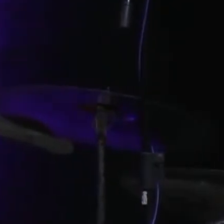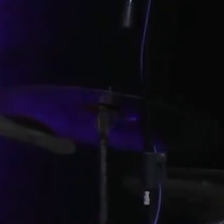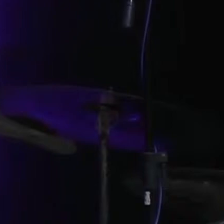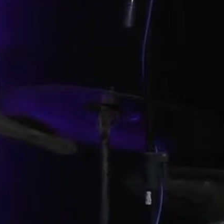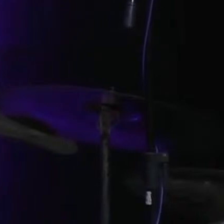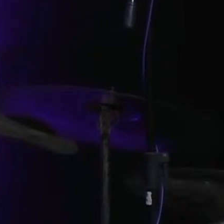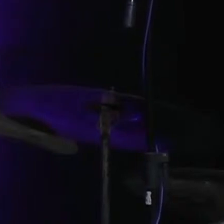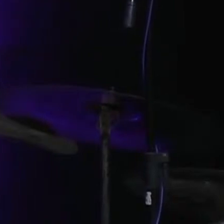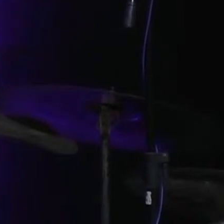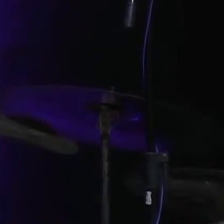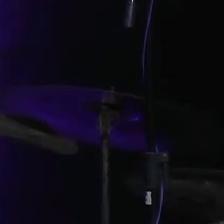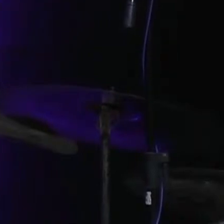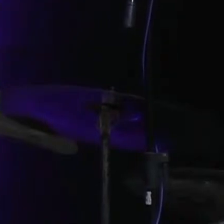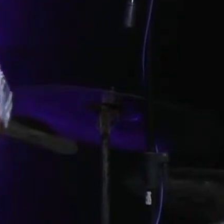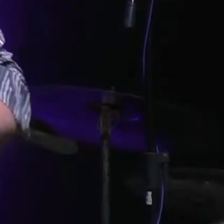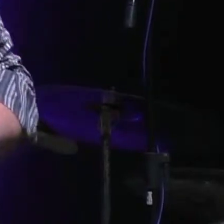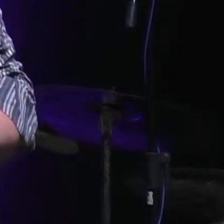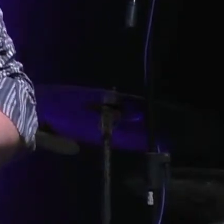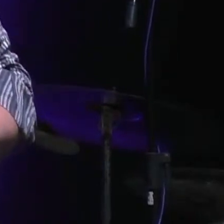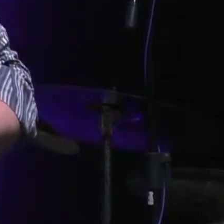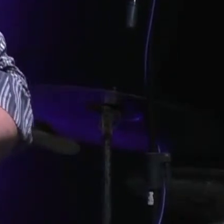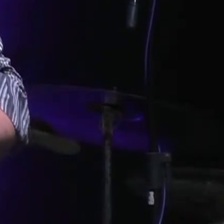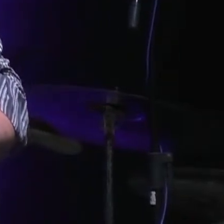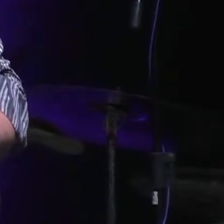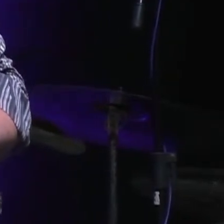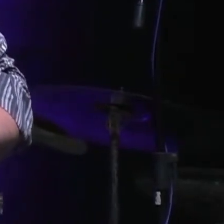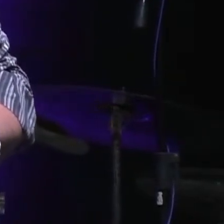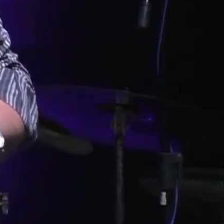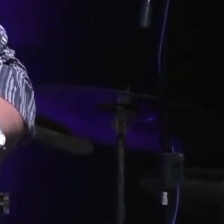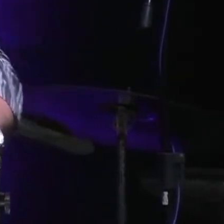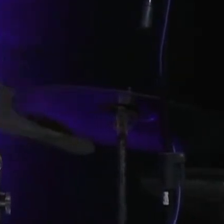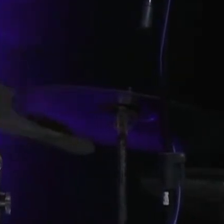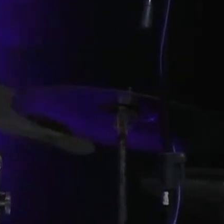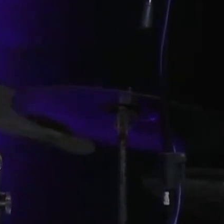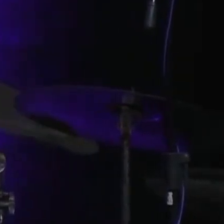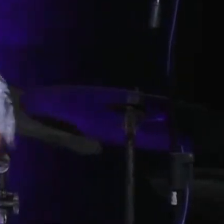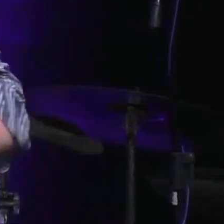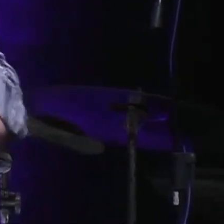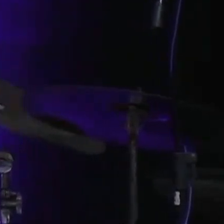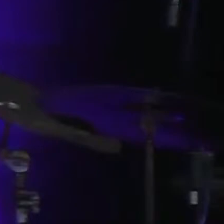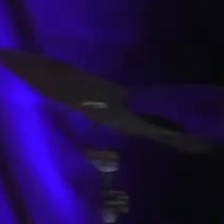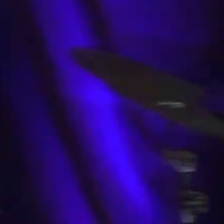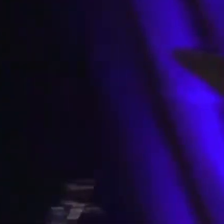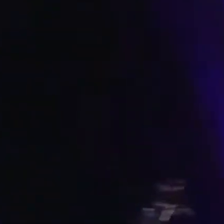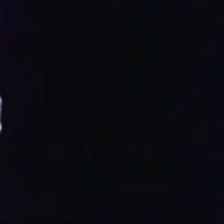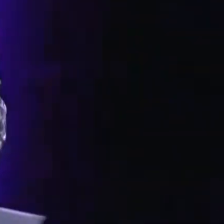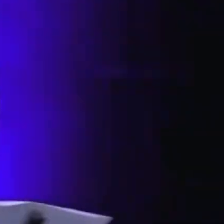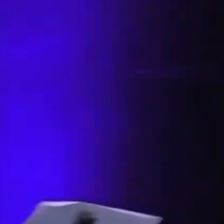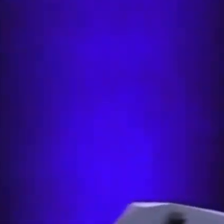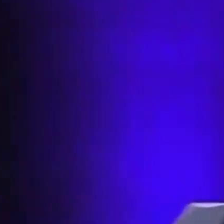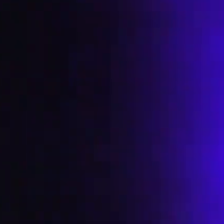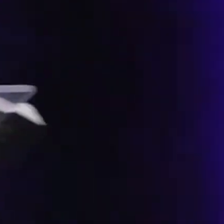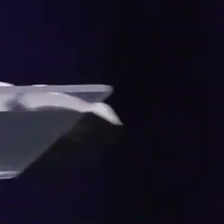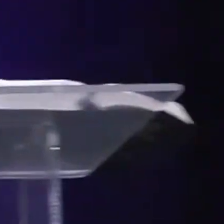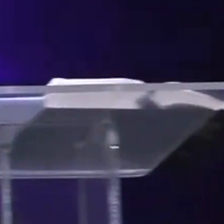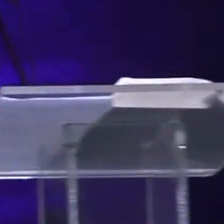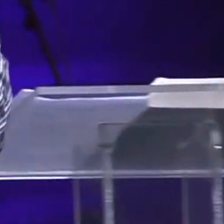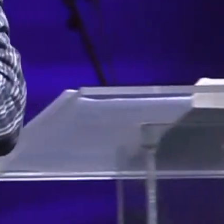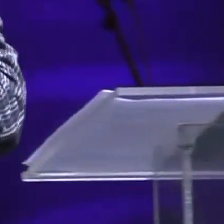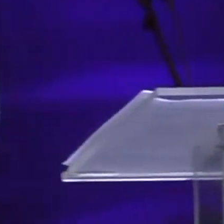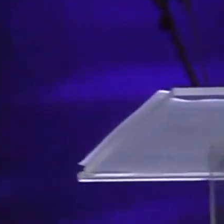nós estávamos, talvez terceiro ano de casado. Eu lembro que eu vi um filho de um parente